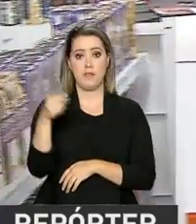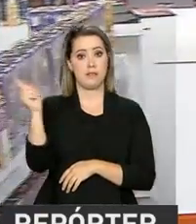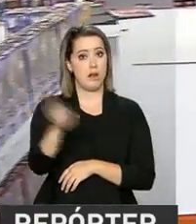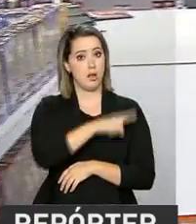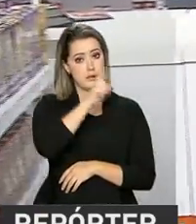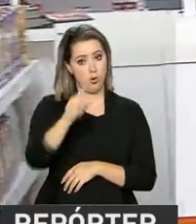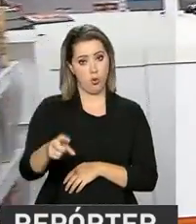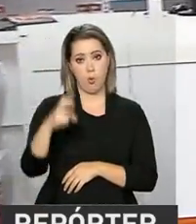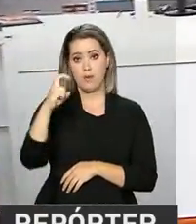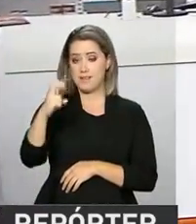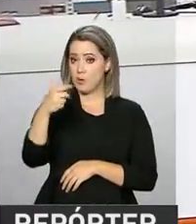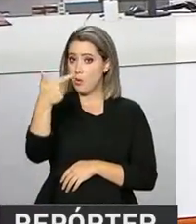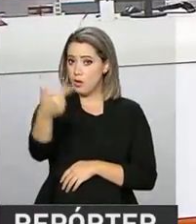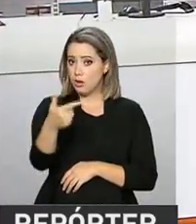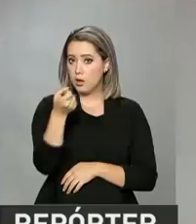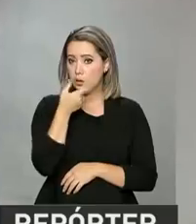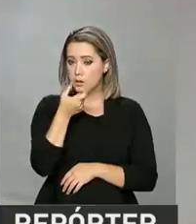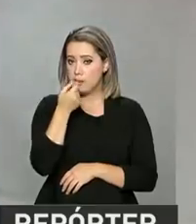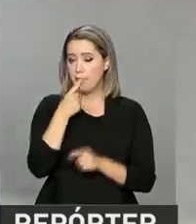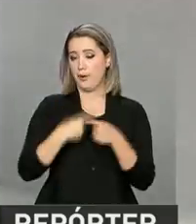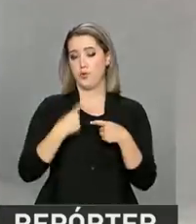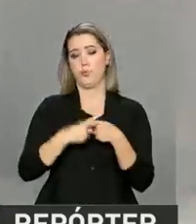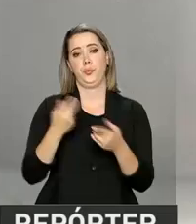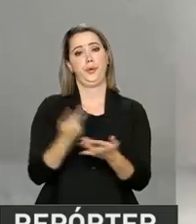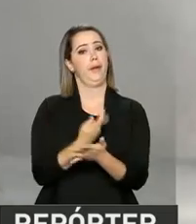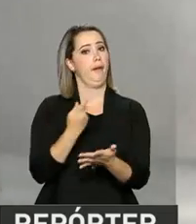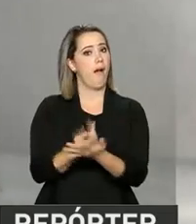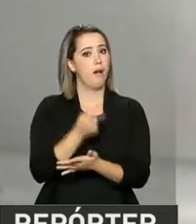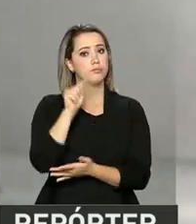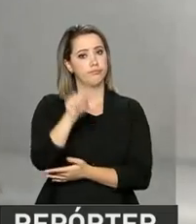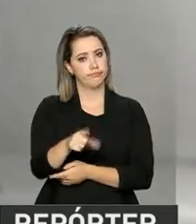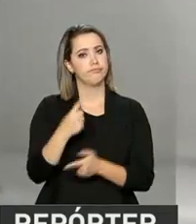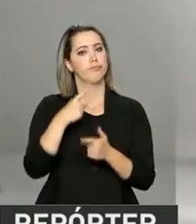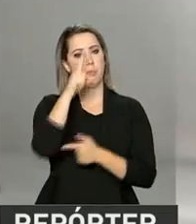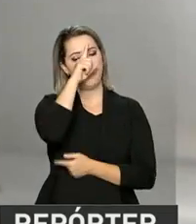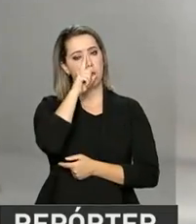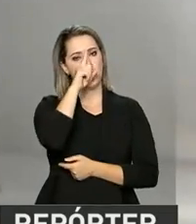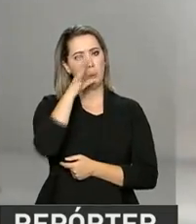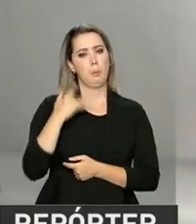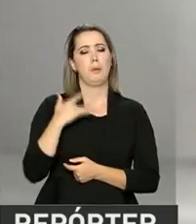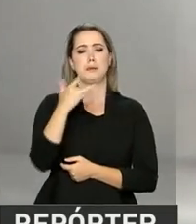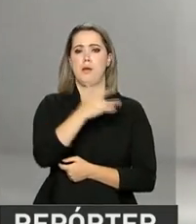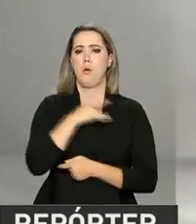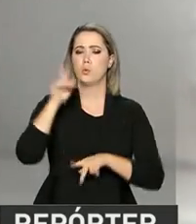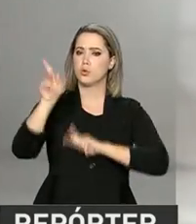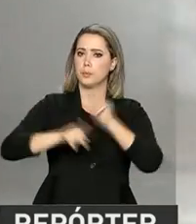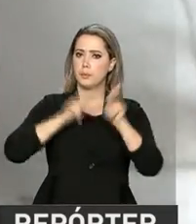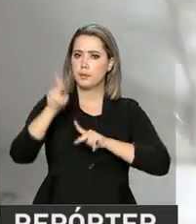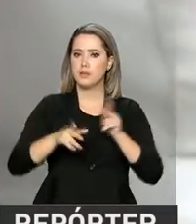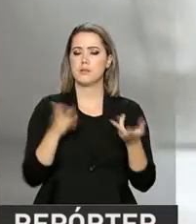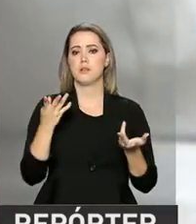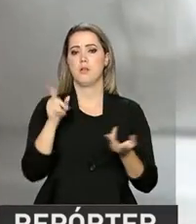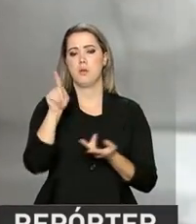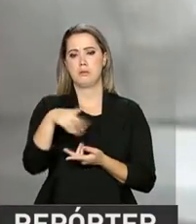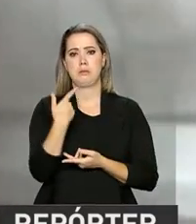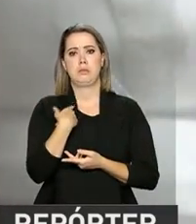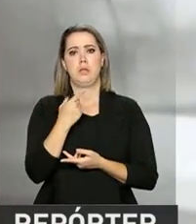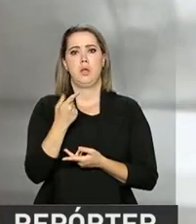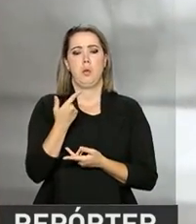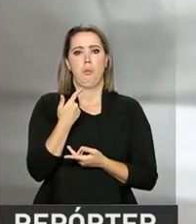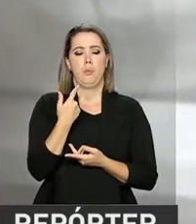lotes de medicamentos por apresentar irregularidades que pode podem P em risco a saúde da população como efeitos